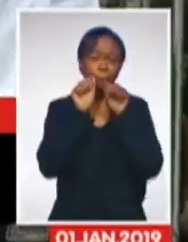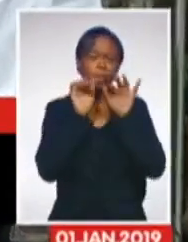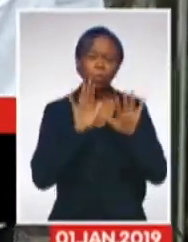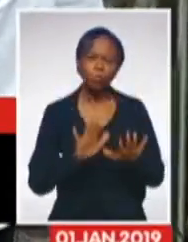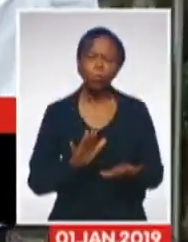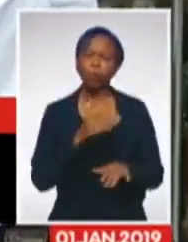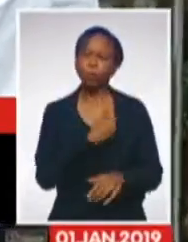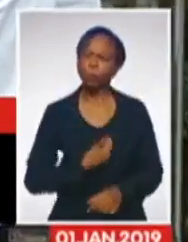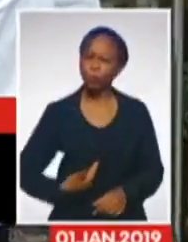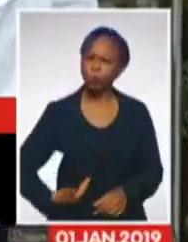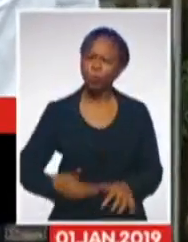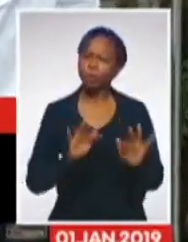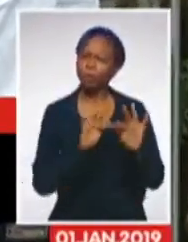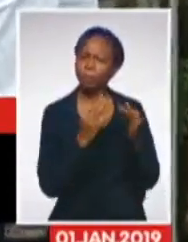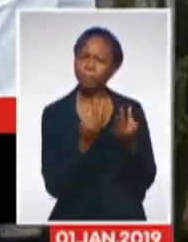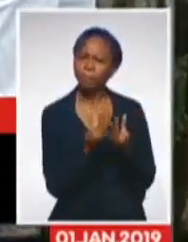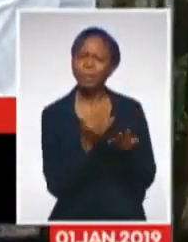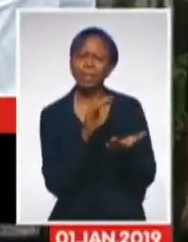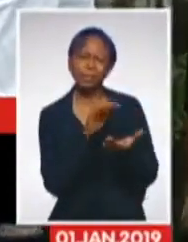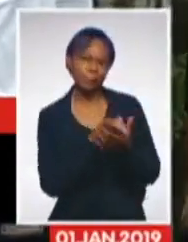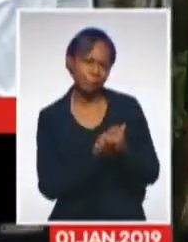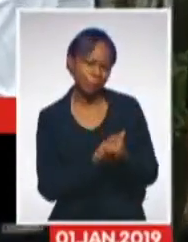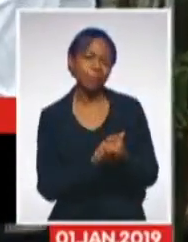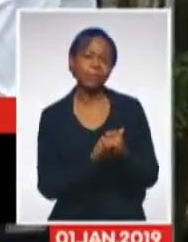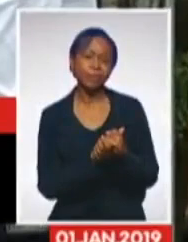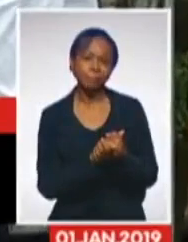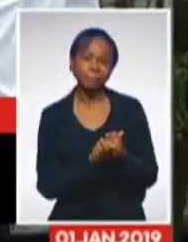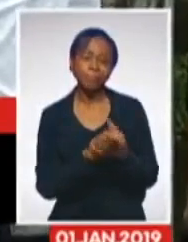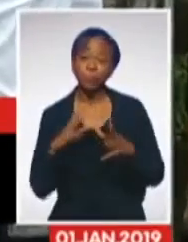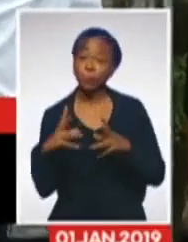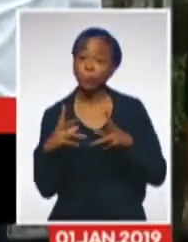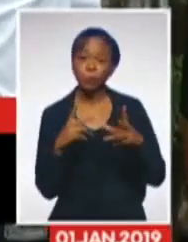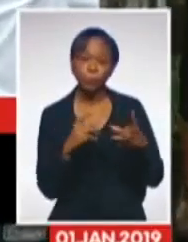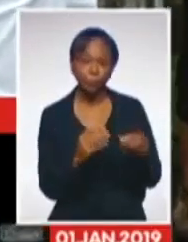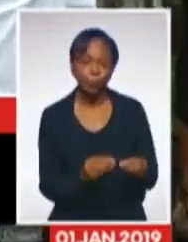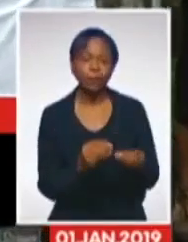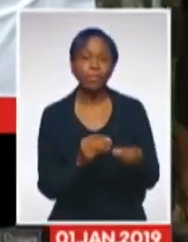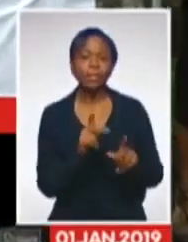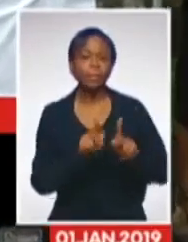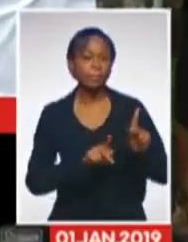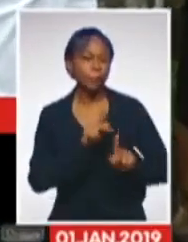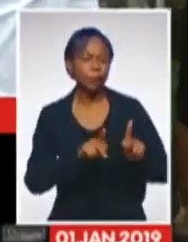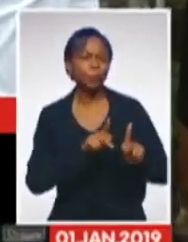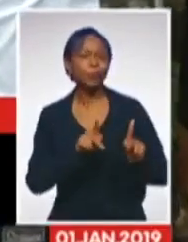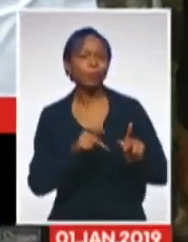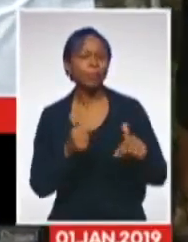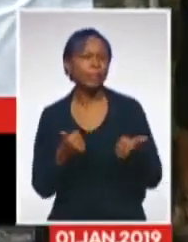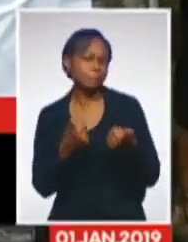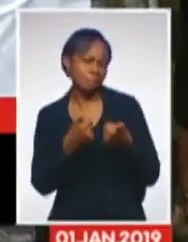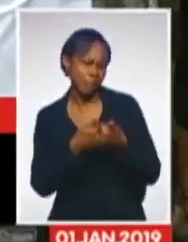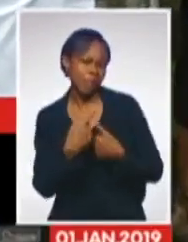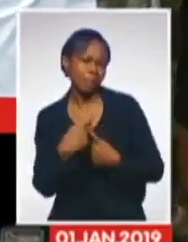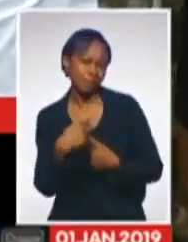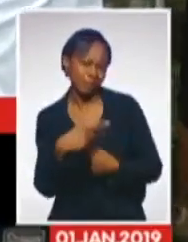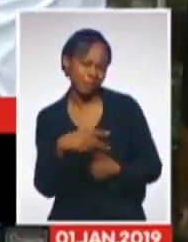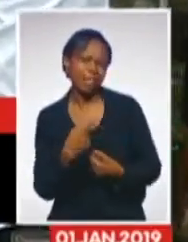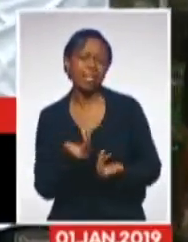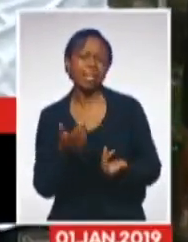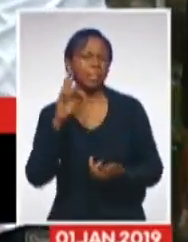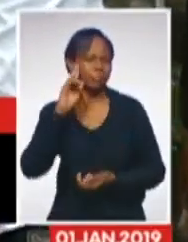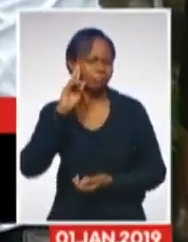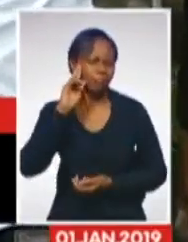a família, a esposa e todos os que estão ao redor dele,